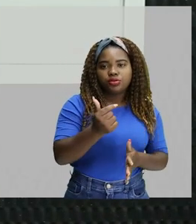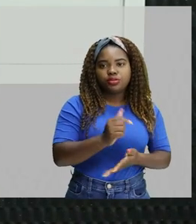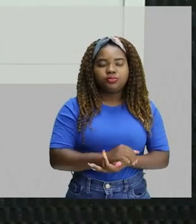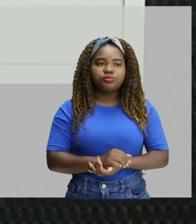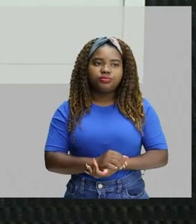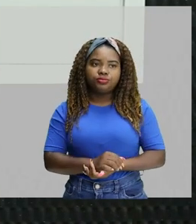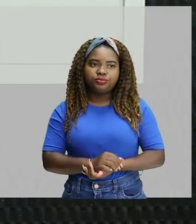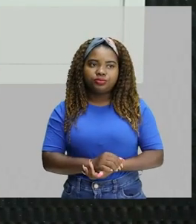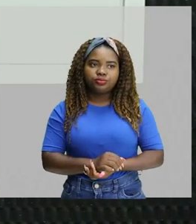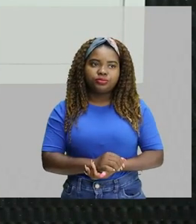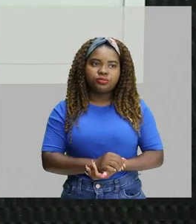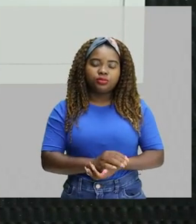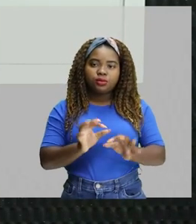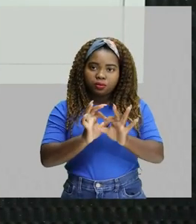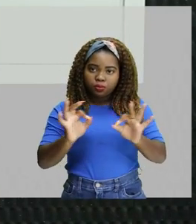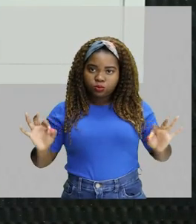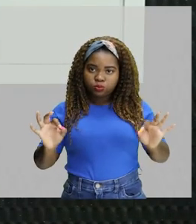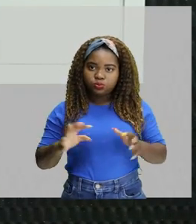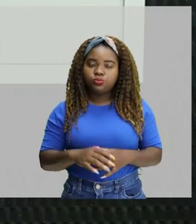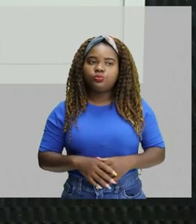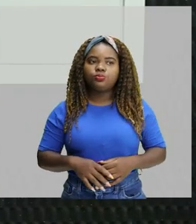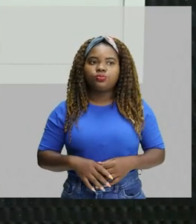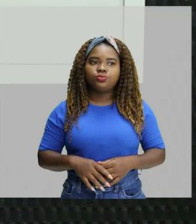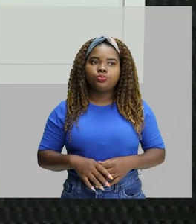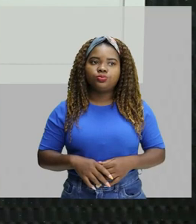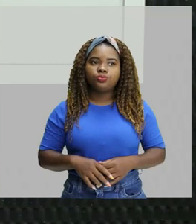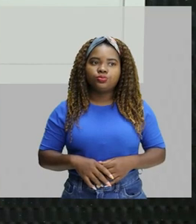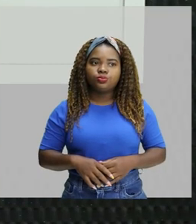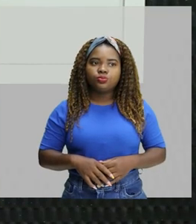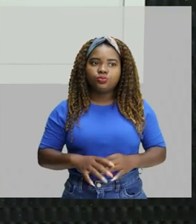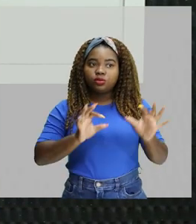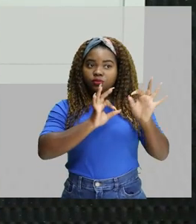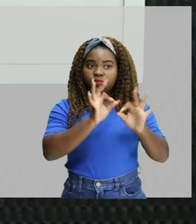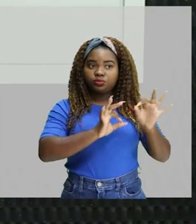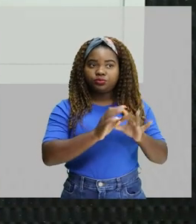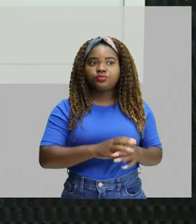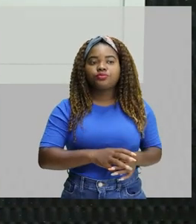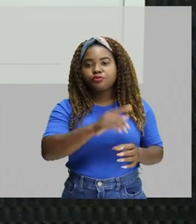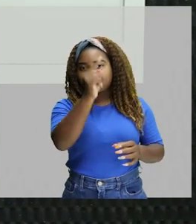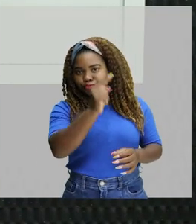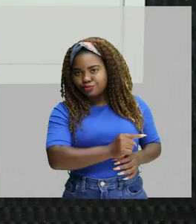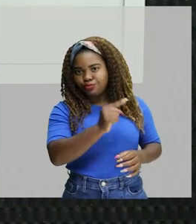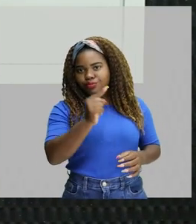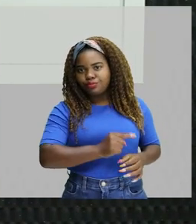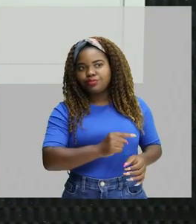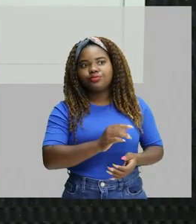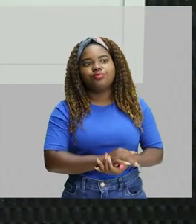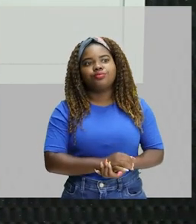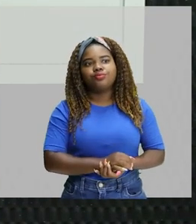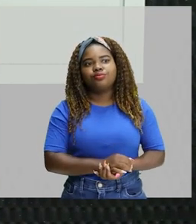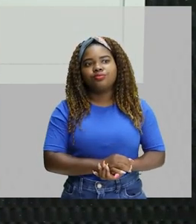ó Barrinha certo e aí eu vou fazer o quê cancelar - 2x com +